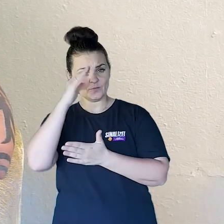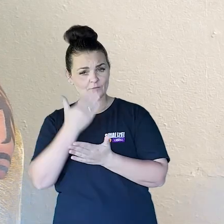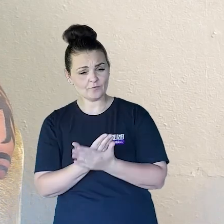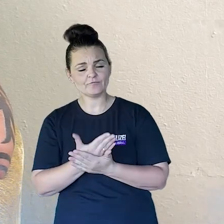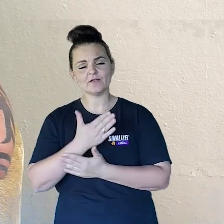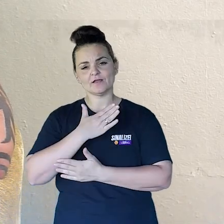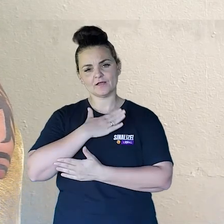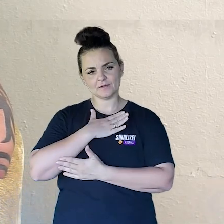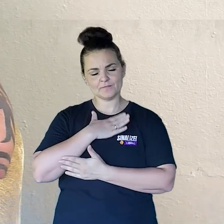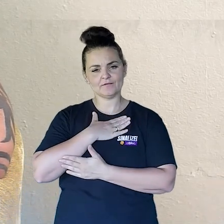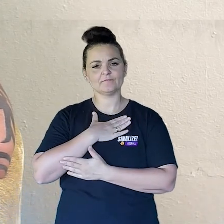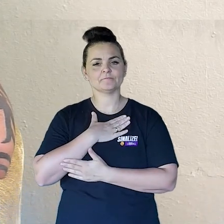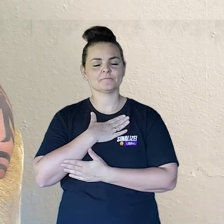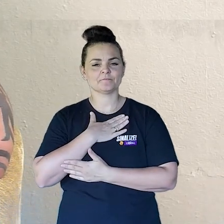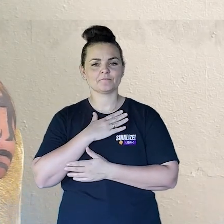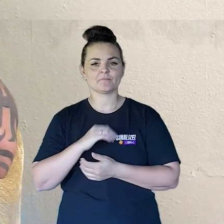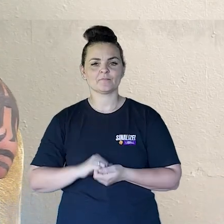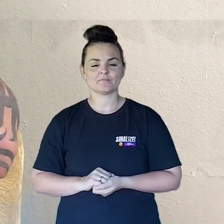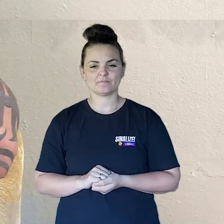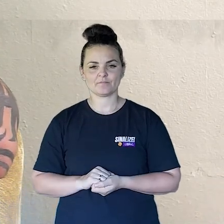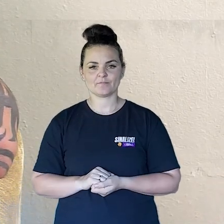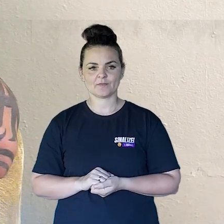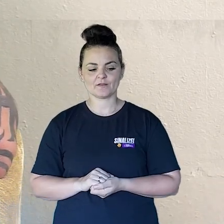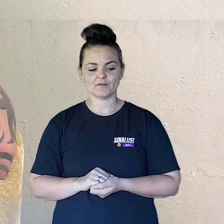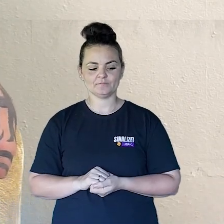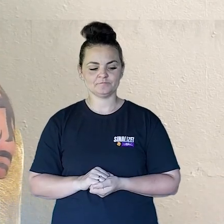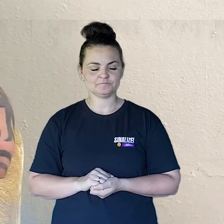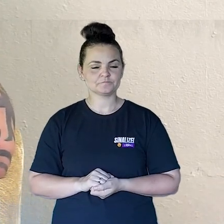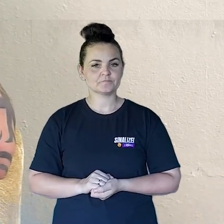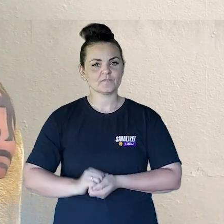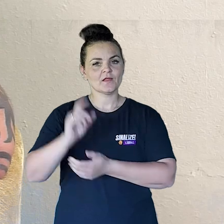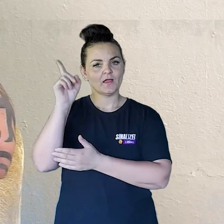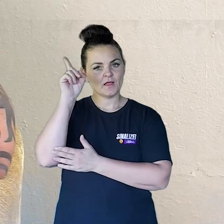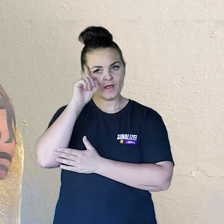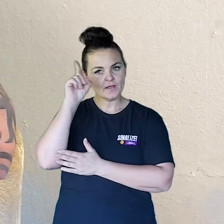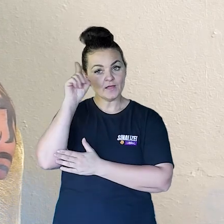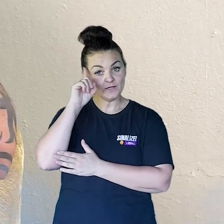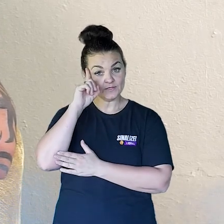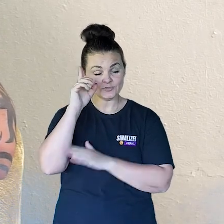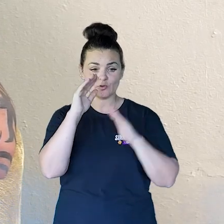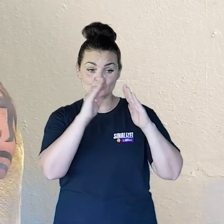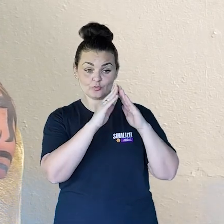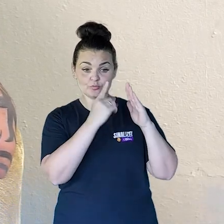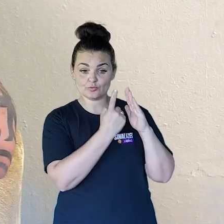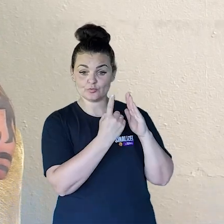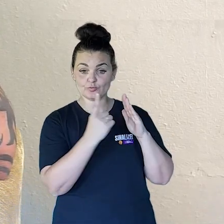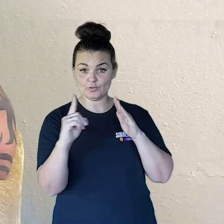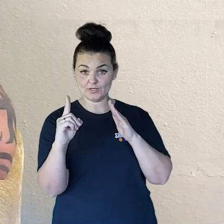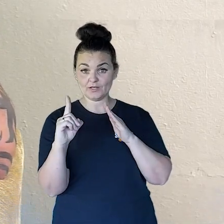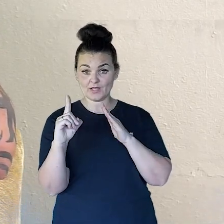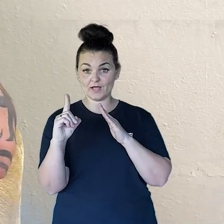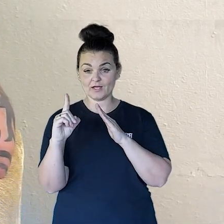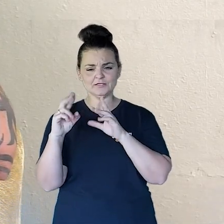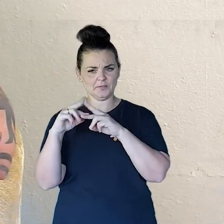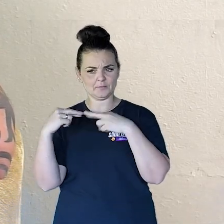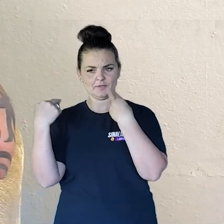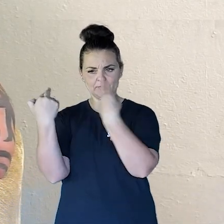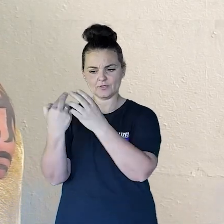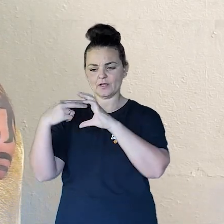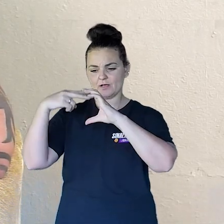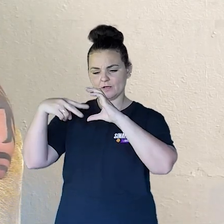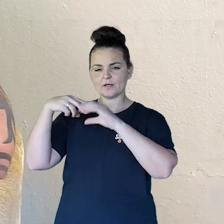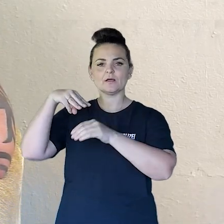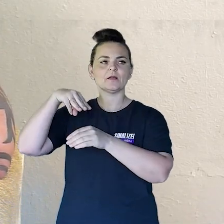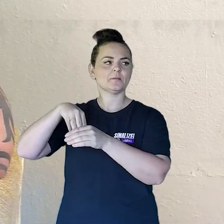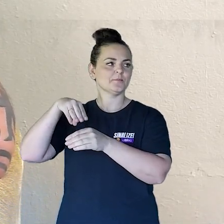mim, que a cada dia que eu sair de casa e vir para essa sessão, para essa Câmara